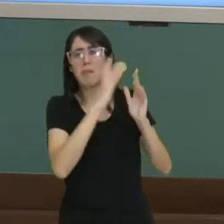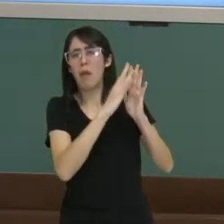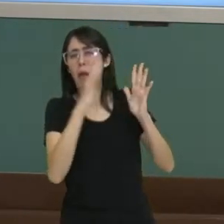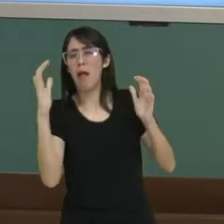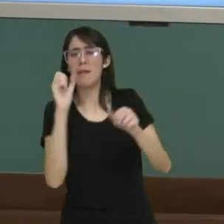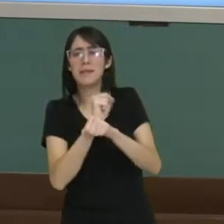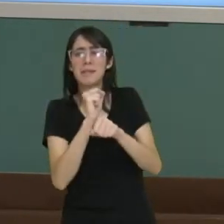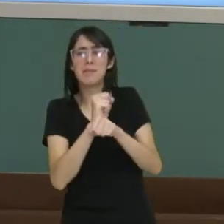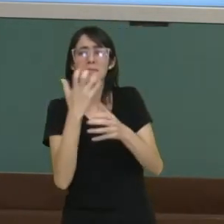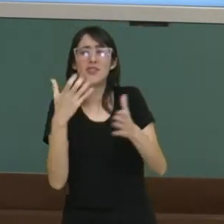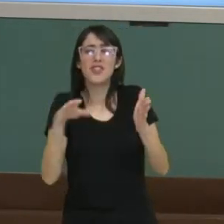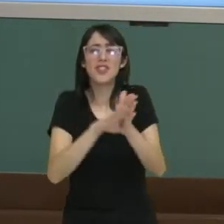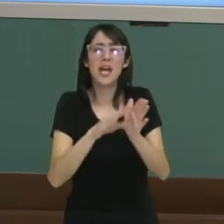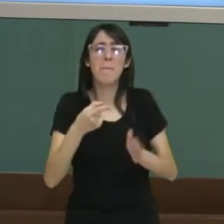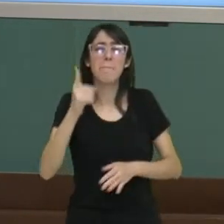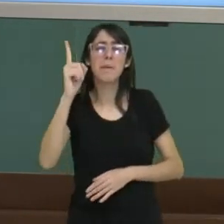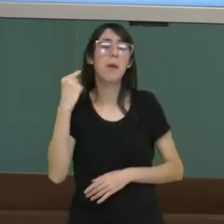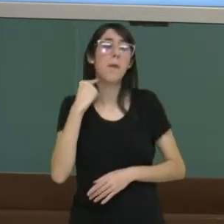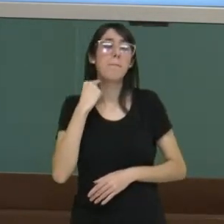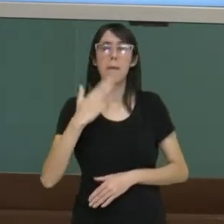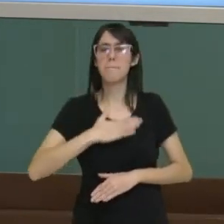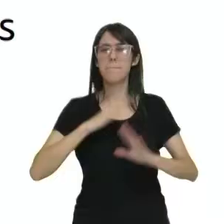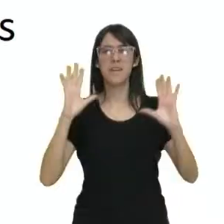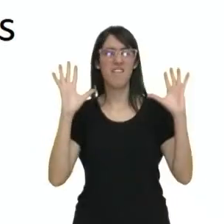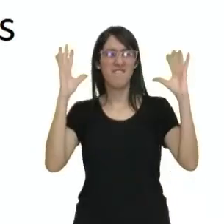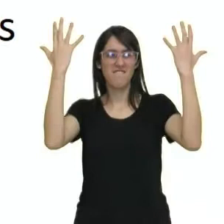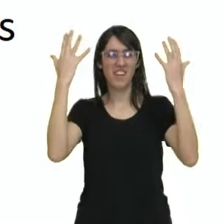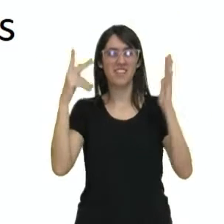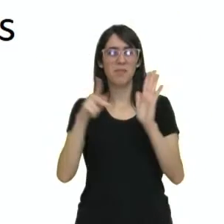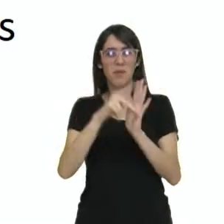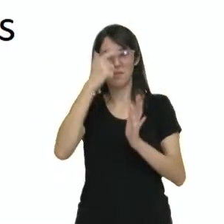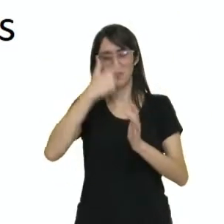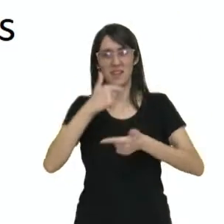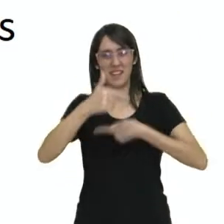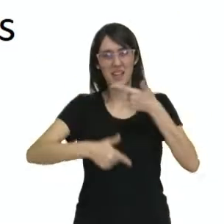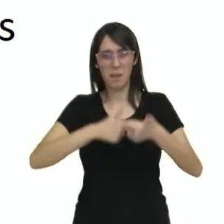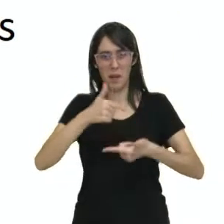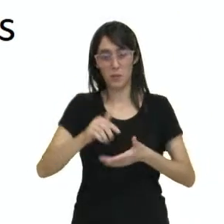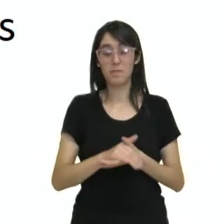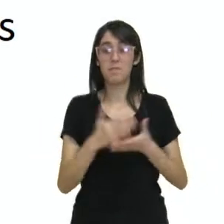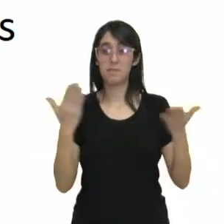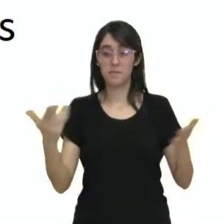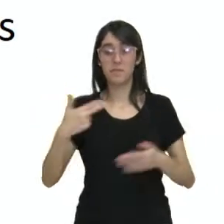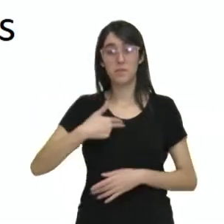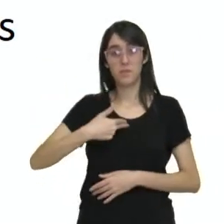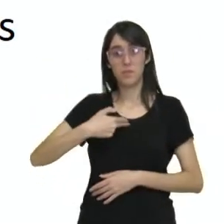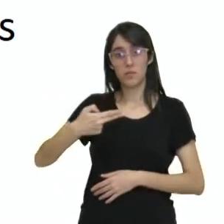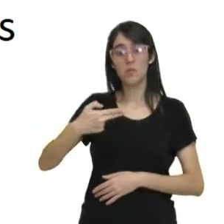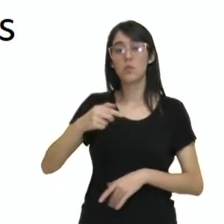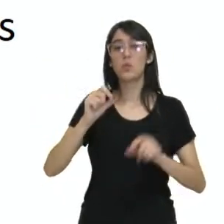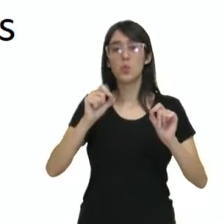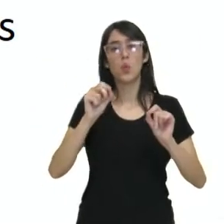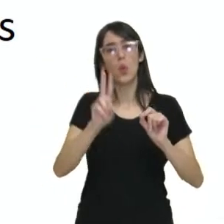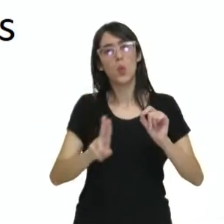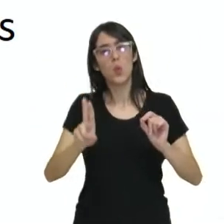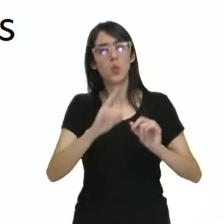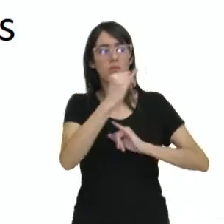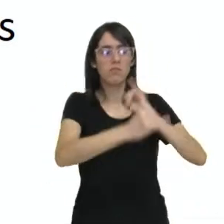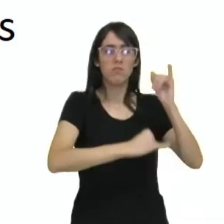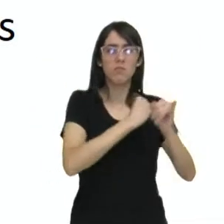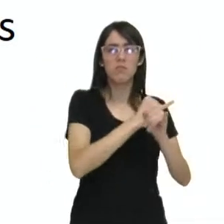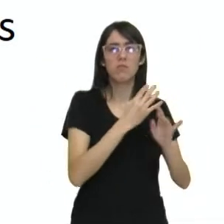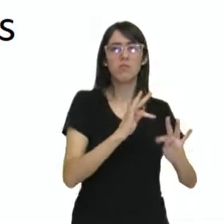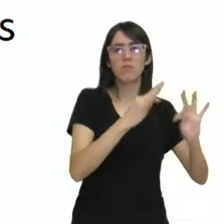1º de maio, porque é a minha festa. É a festa do trabalhador, certo? E o Getúlio Vargas, então, ele vai se utilizar dos meios de comunicação, do rádio,